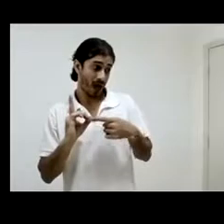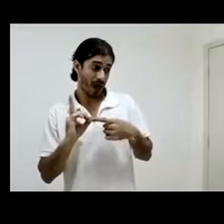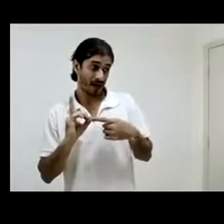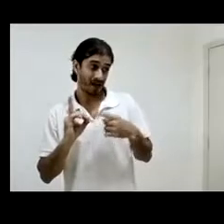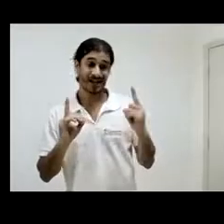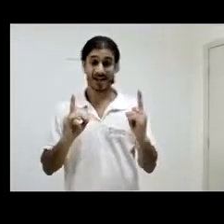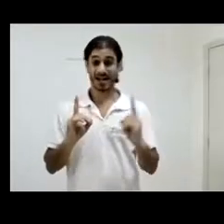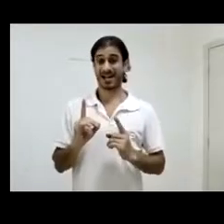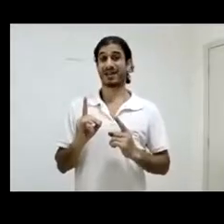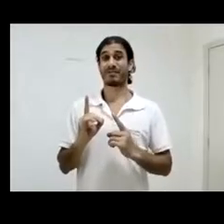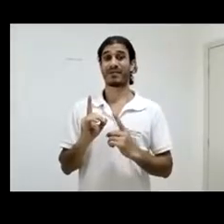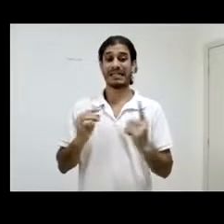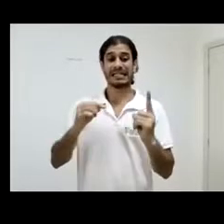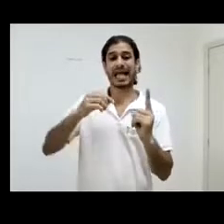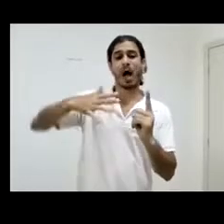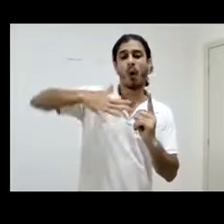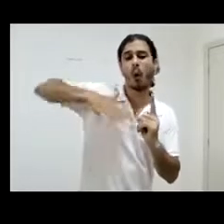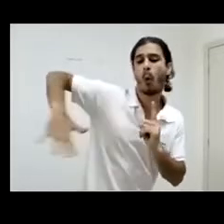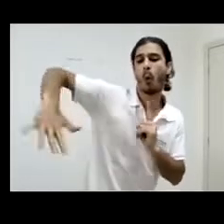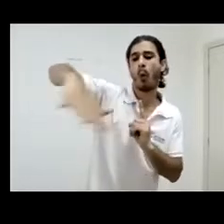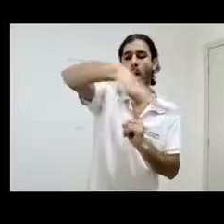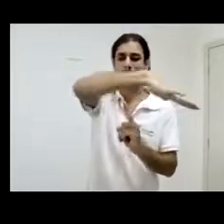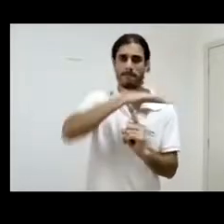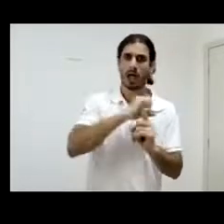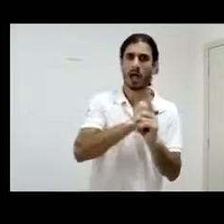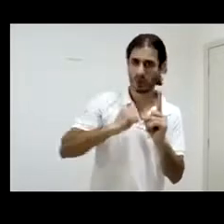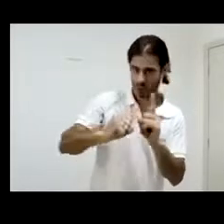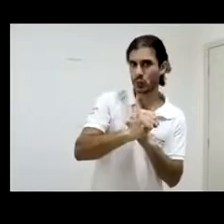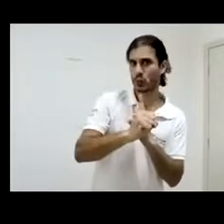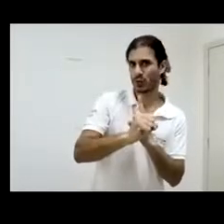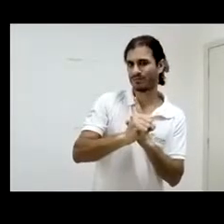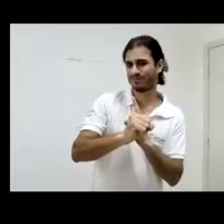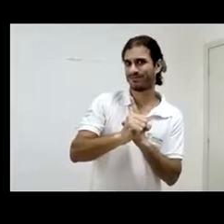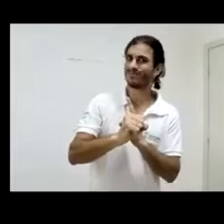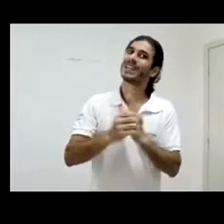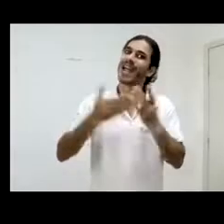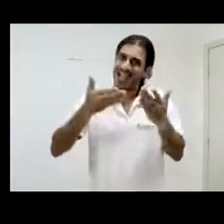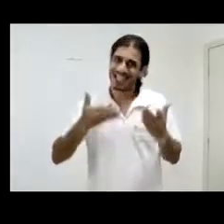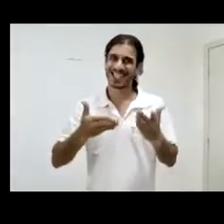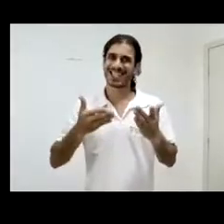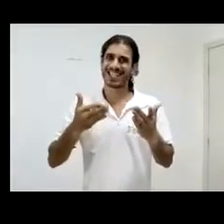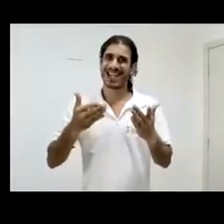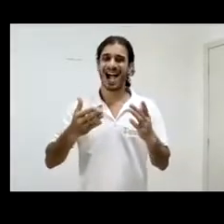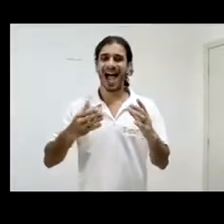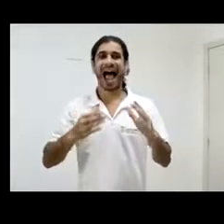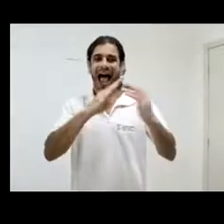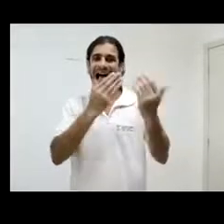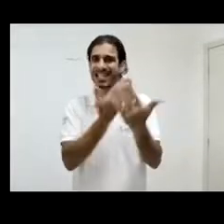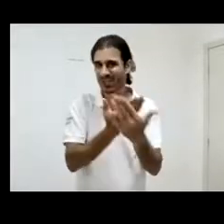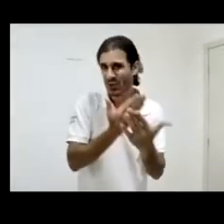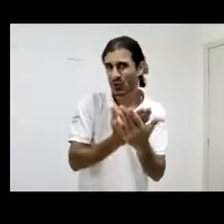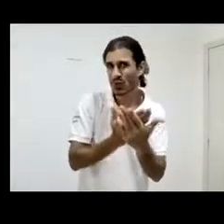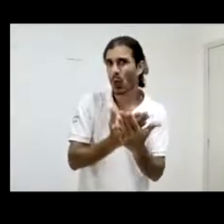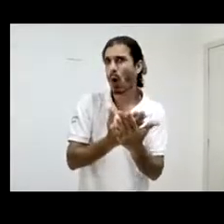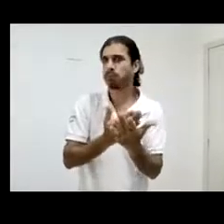deficiência está o meio social, em especial a escola, que acaba passando a ser mais excludente do